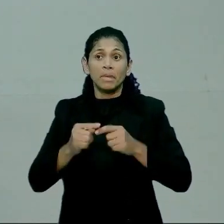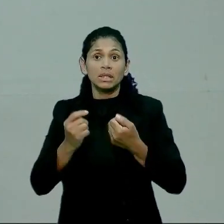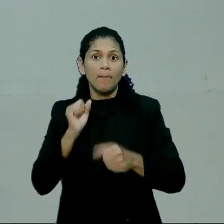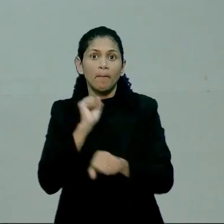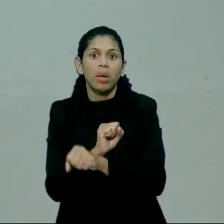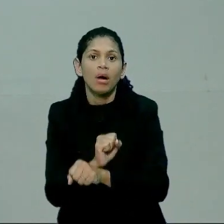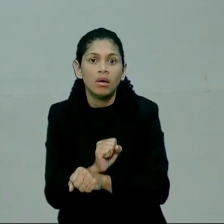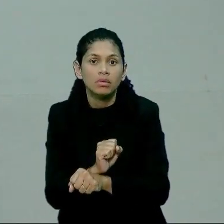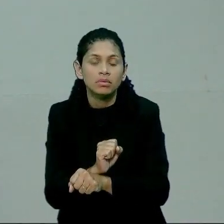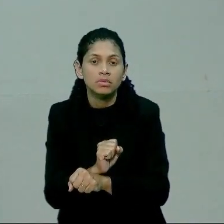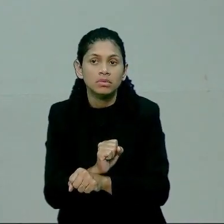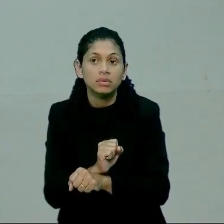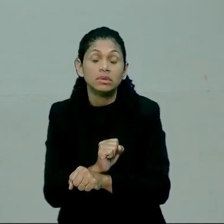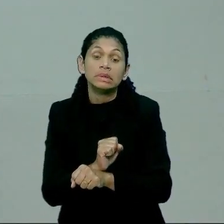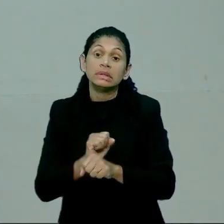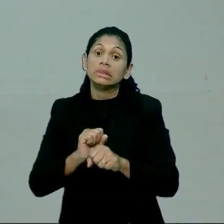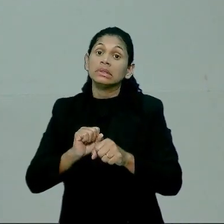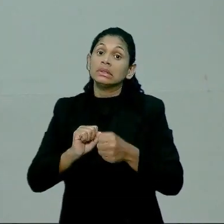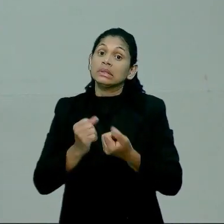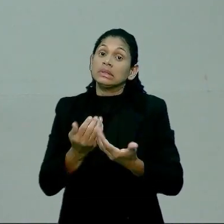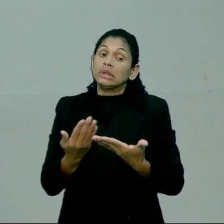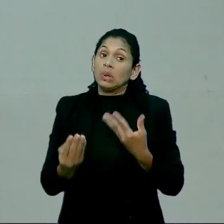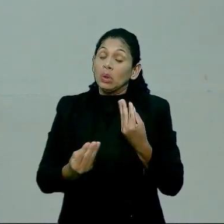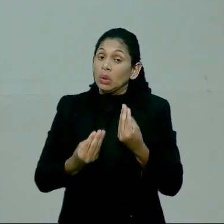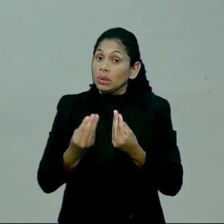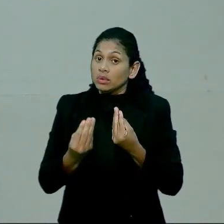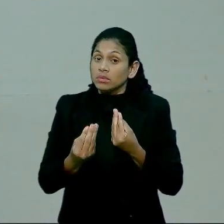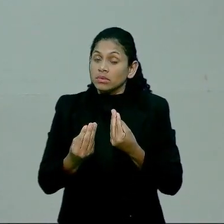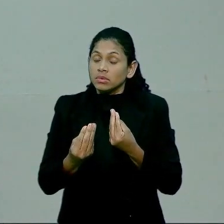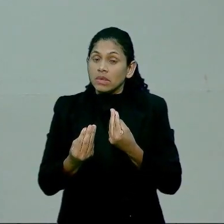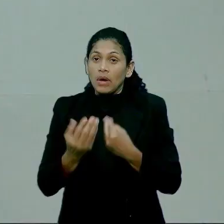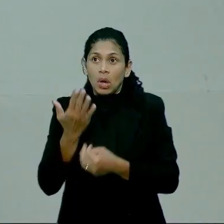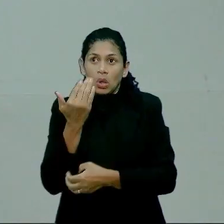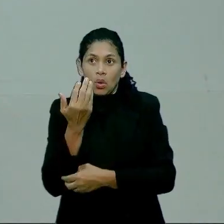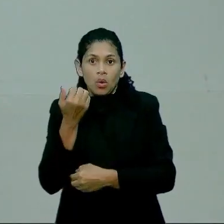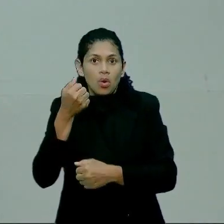energia que ele se propunha anteriormente. E aí como você não está mais,